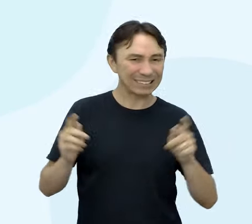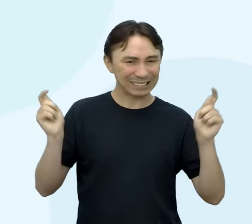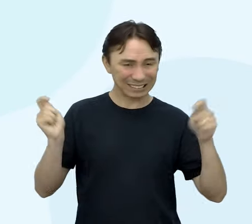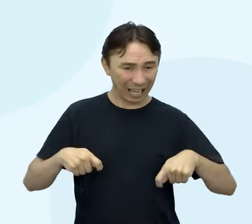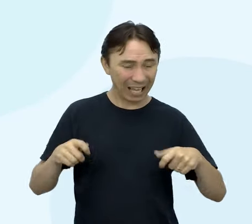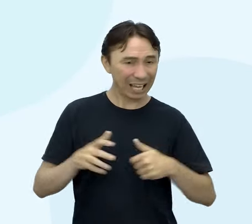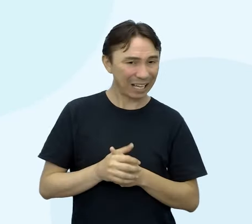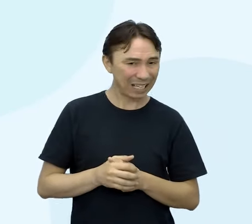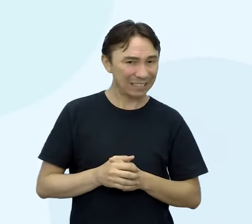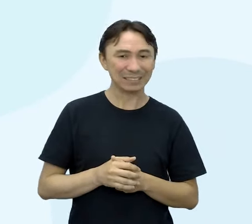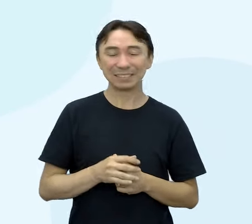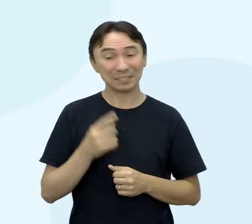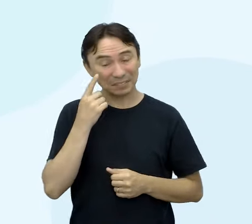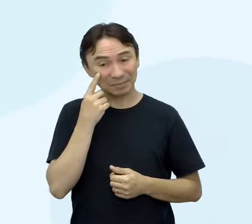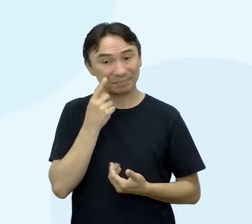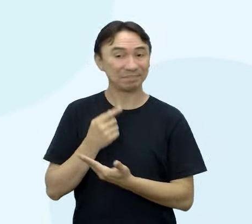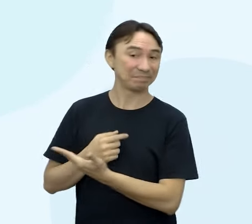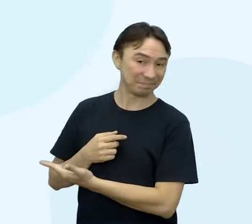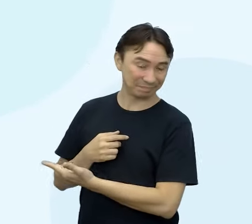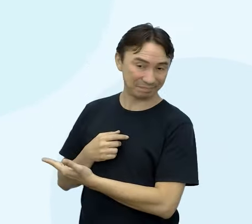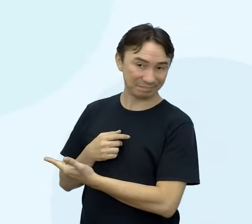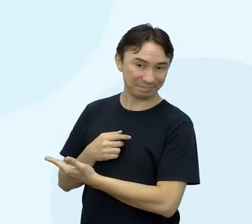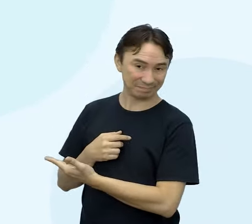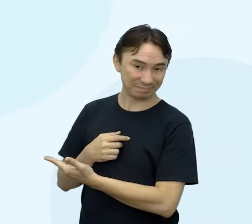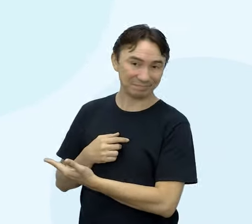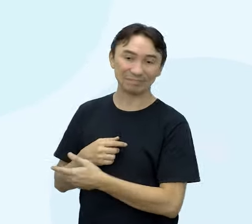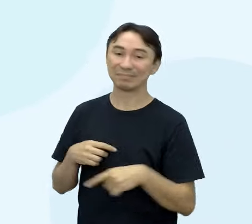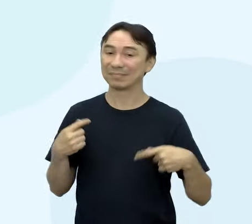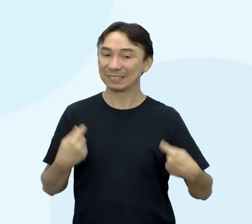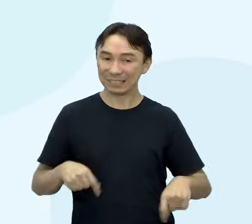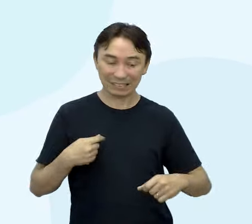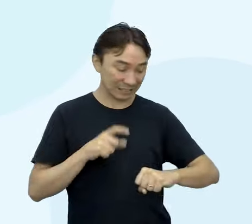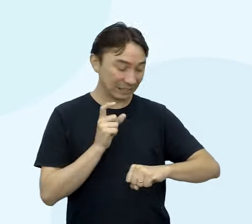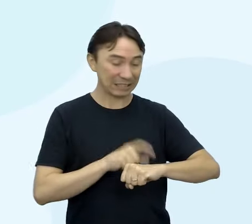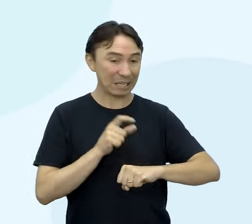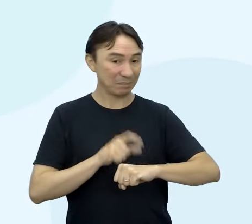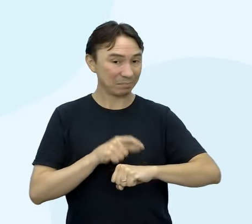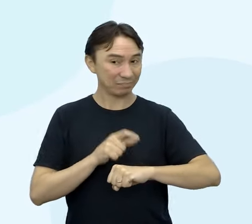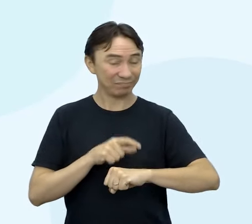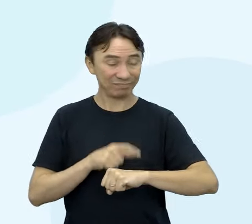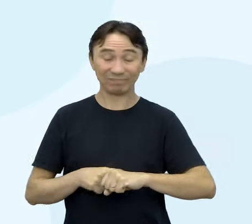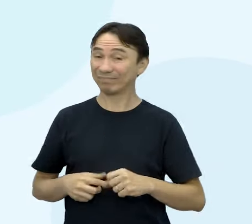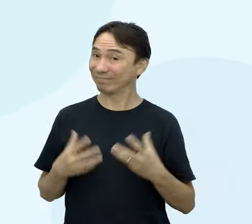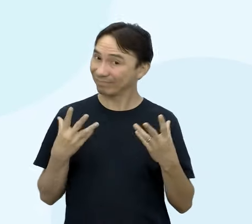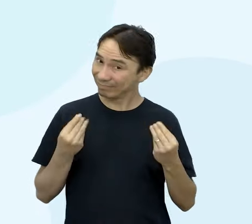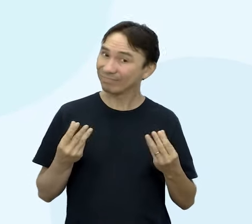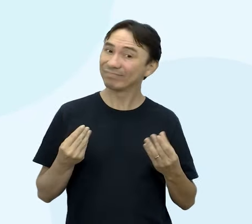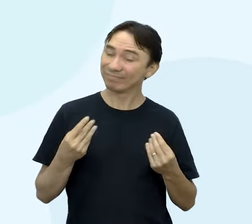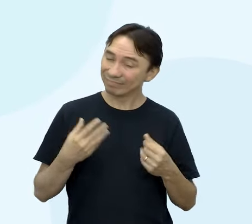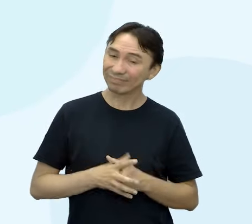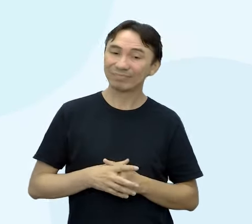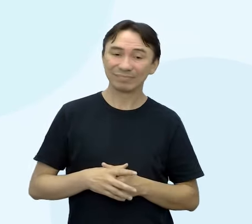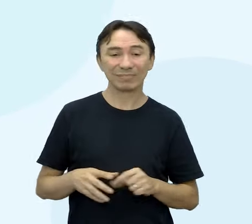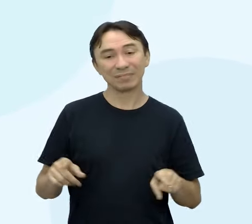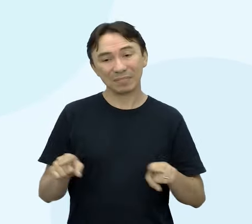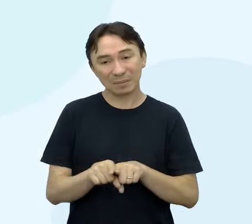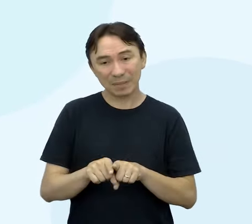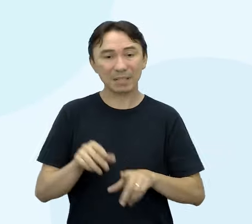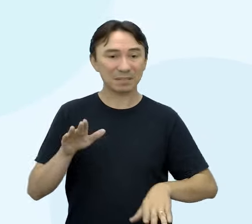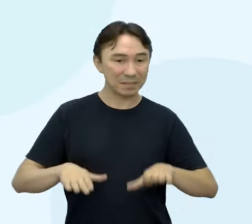mundo, você vai ter que ter muito tempo disponível e, às vezes, dependendo da forma que a sua pesquisa, você vai ter que ter também recurso